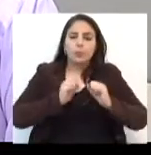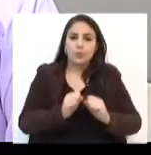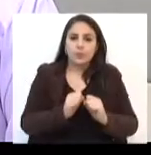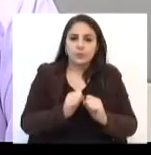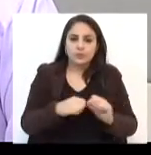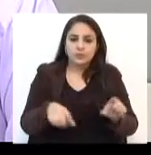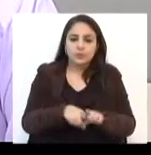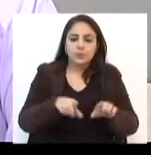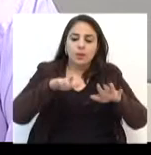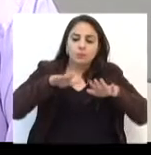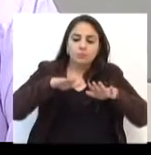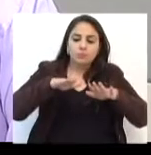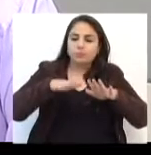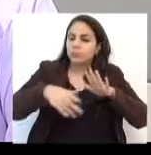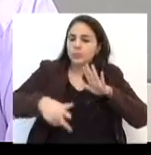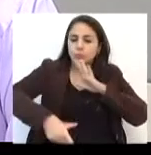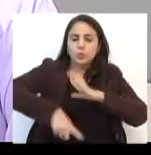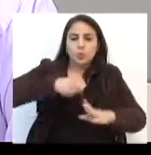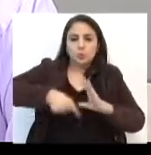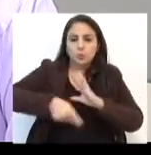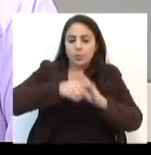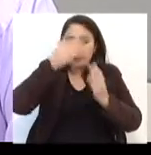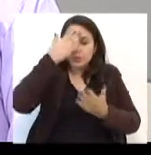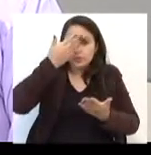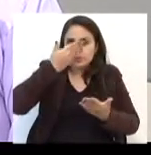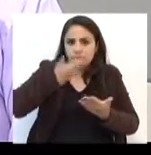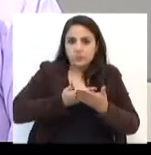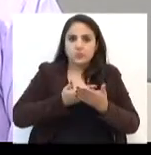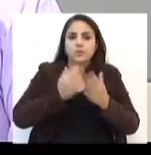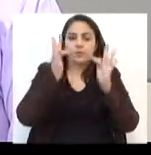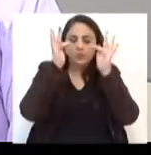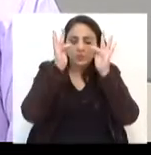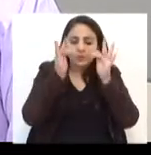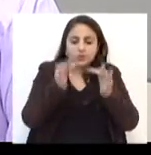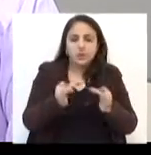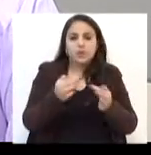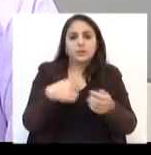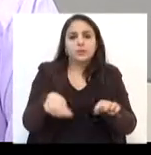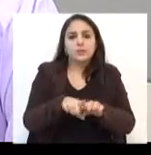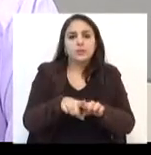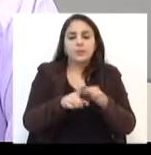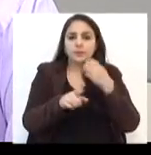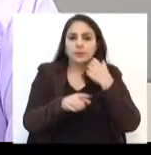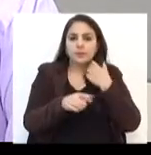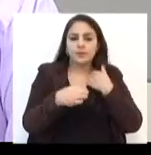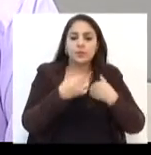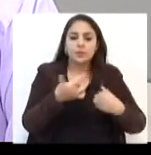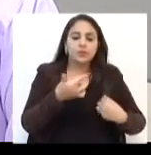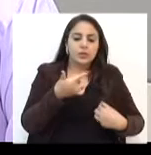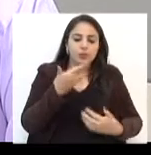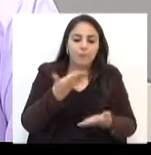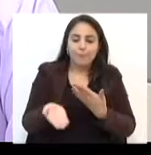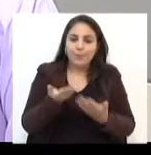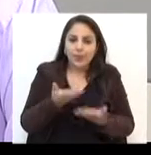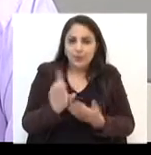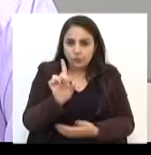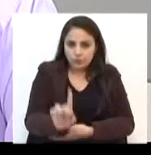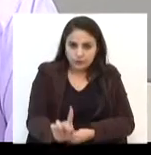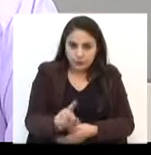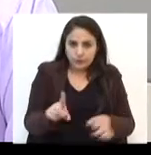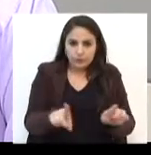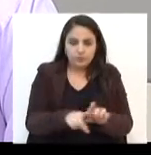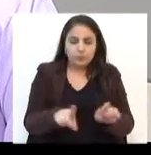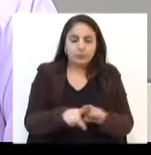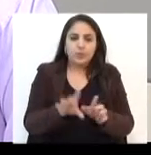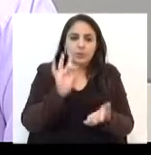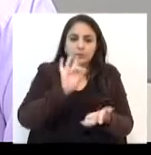de certa forma, manifestar sua crença nos seus espaços, sem que esse espaço religioso seja violado, e que o Estado garanta